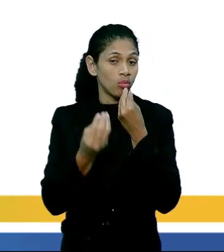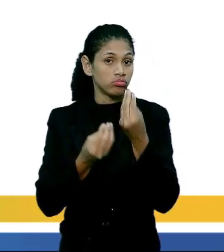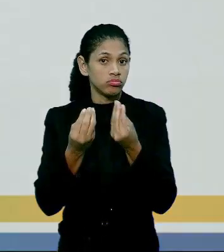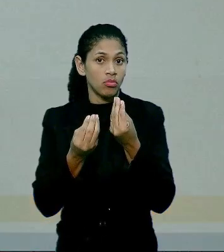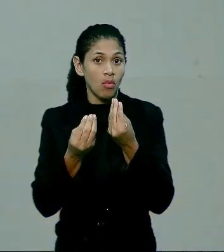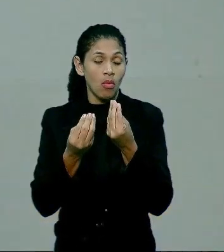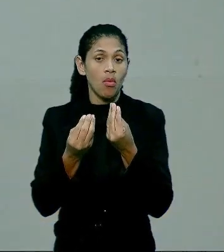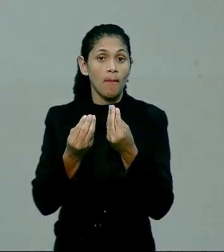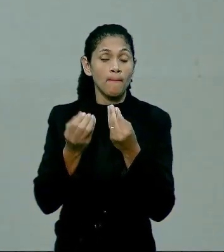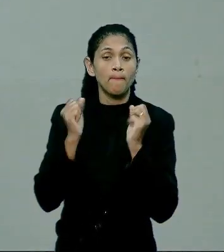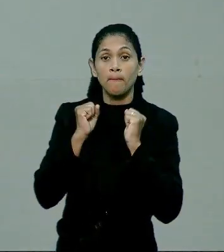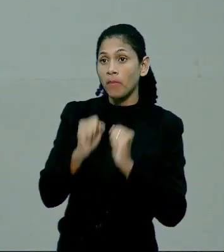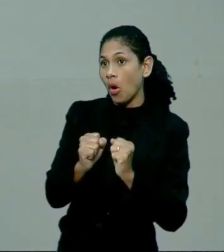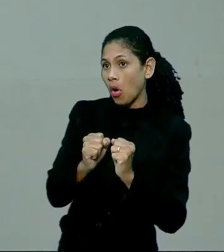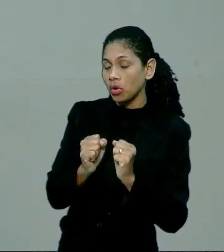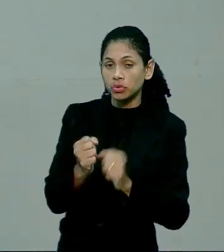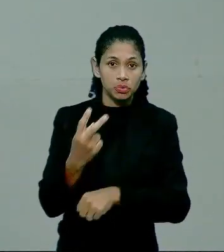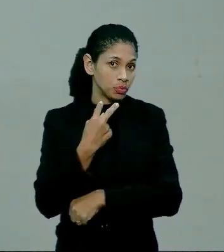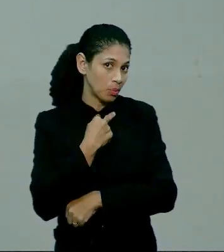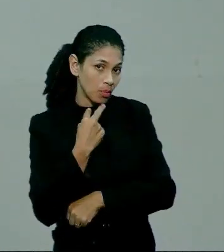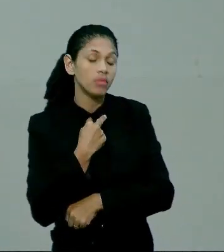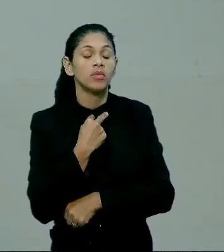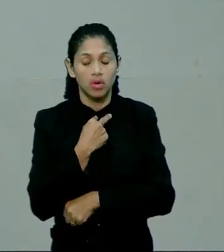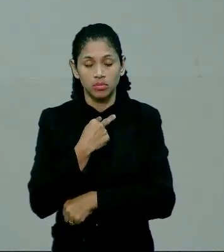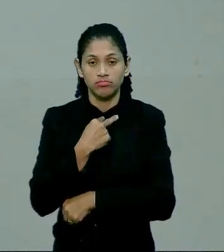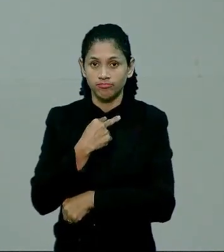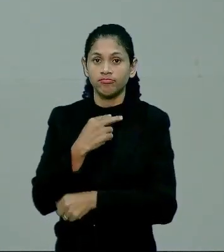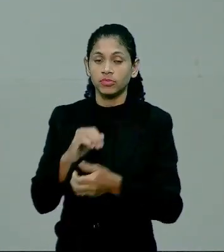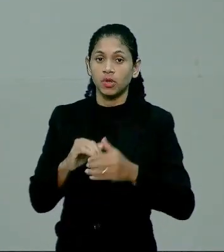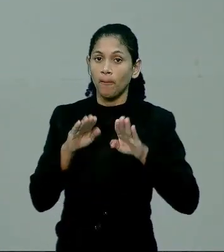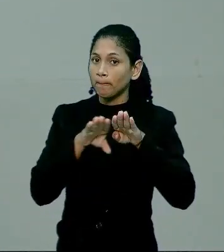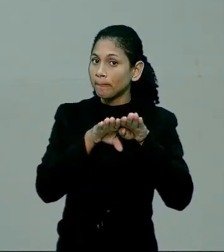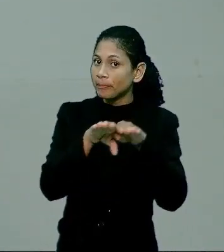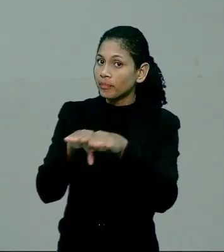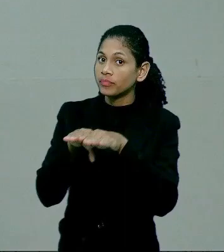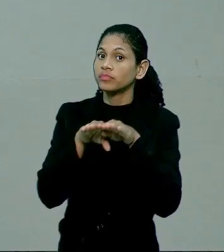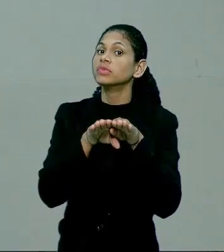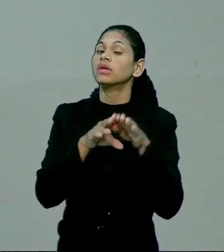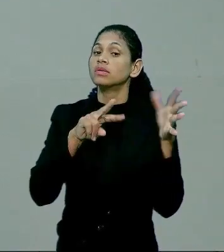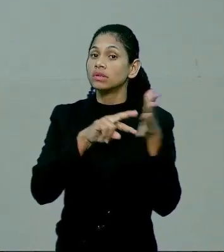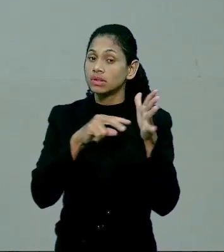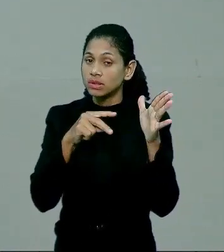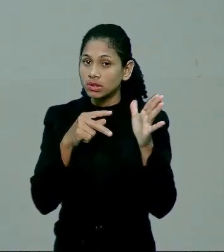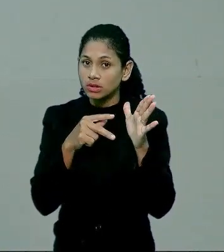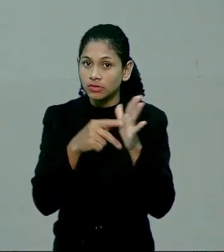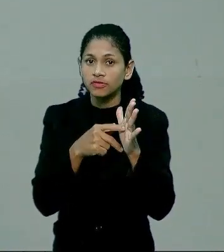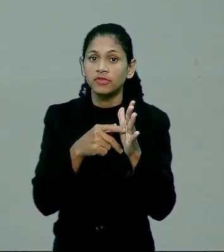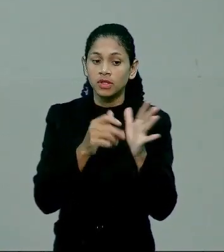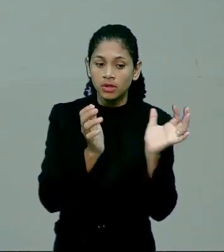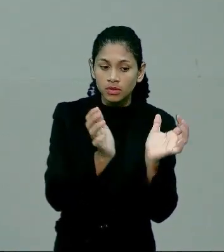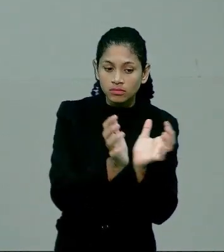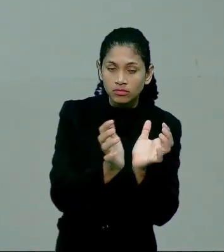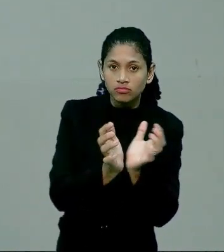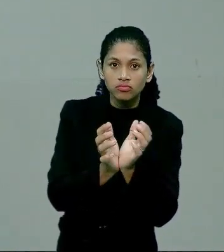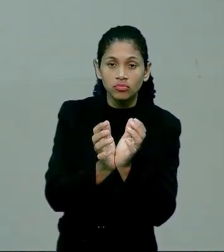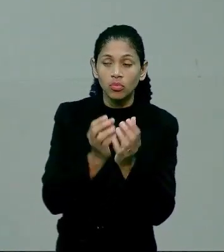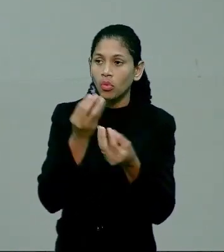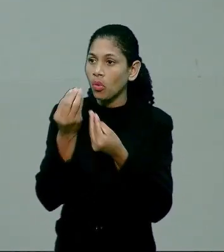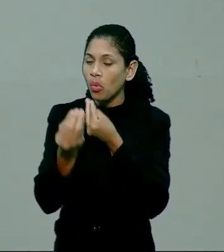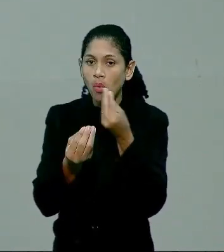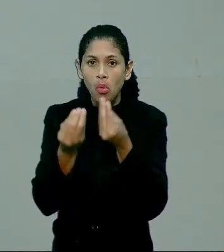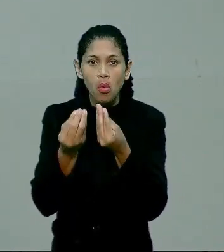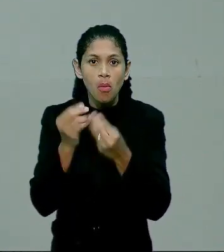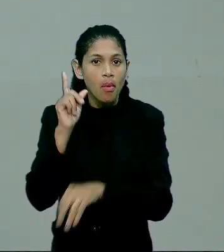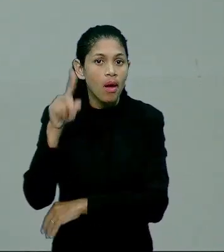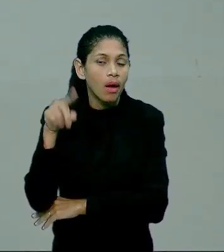corpo e a aparência das pessoas. Então, veja, o padrão é estipular aquela forma, né, aquele direcionamento de como vai ser, ou de